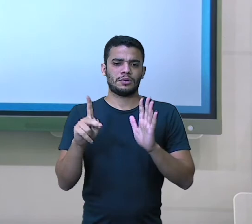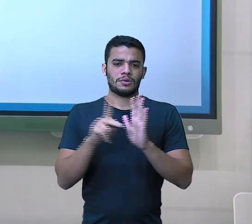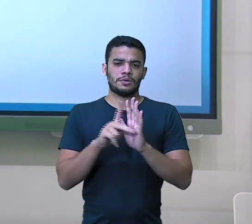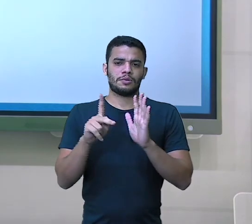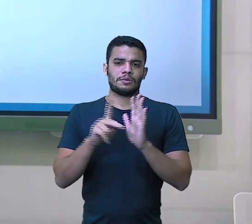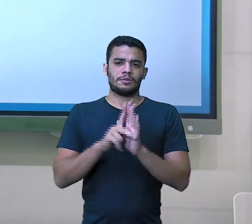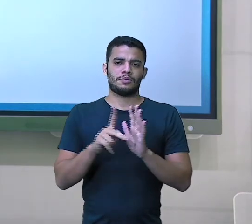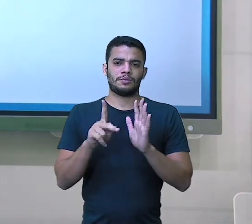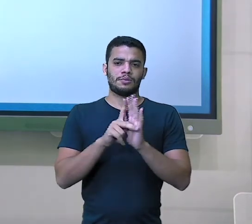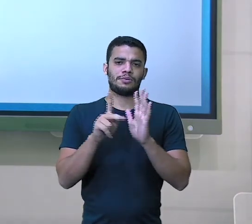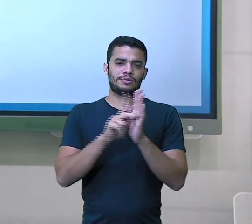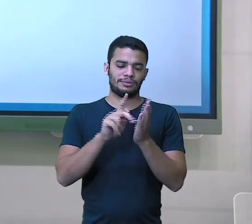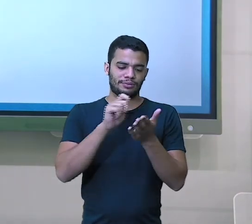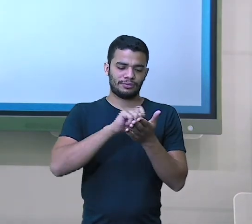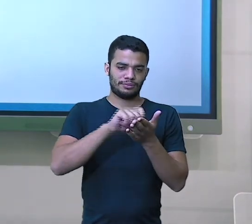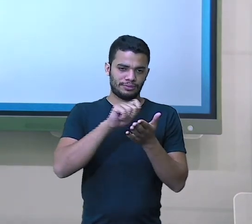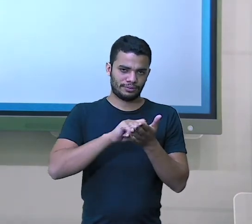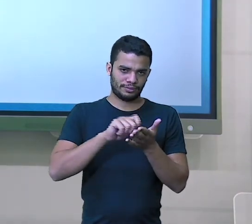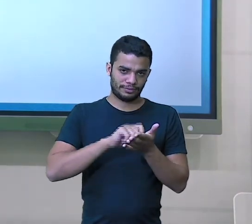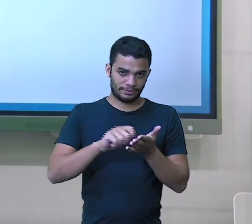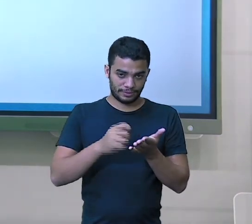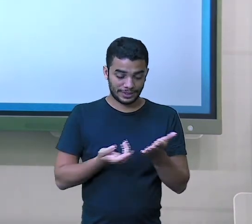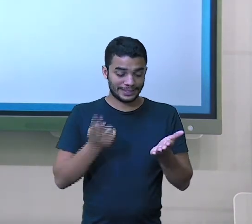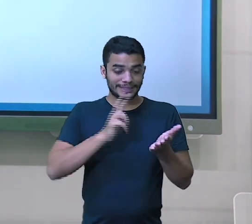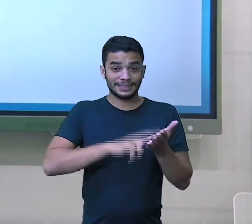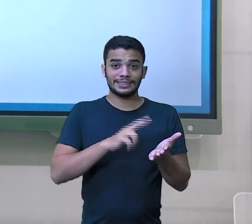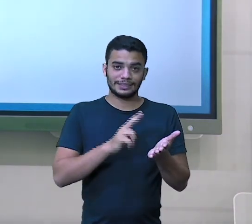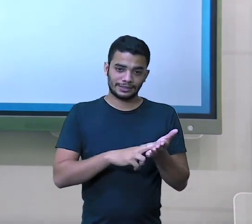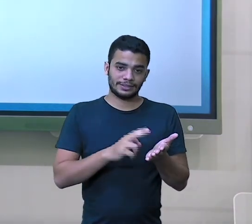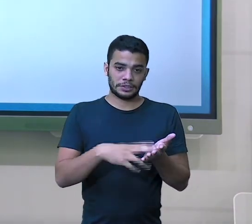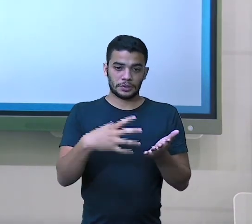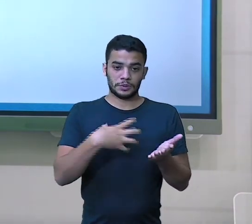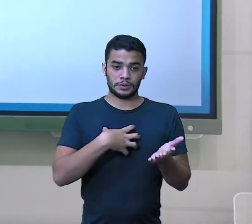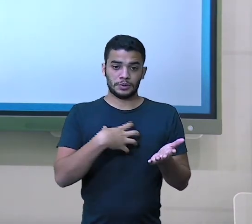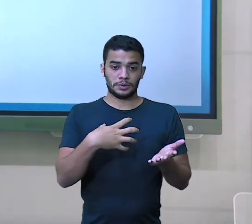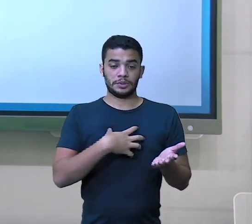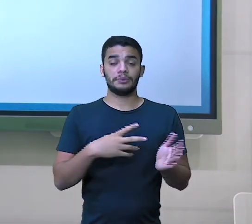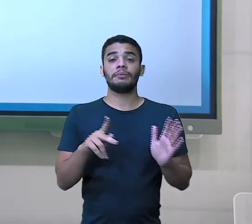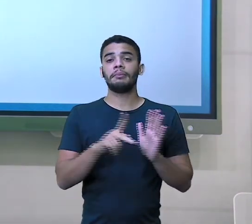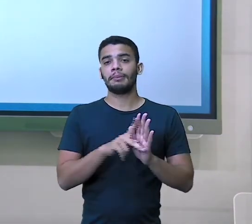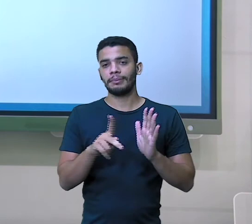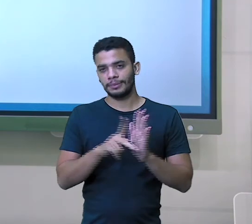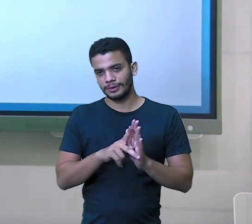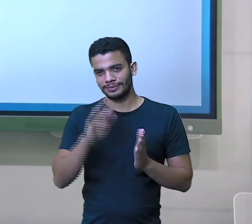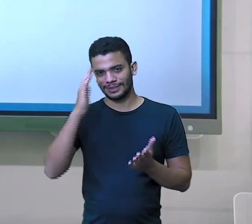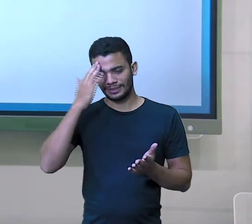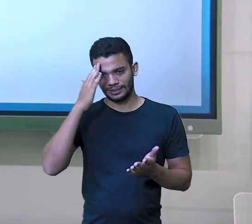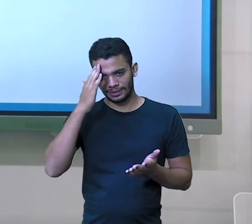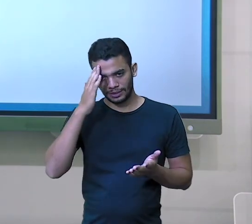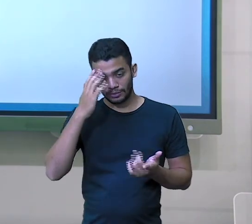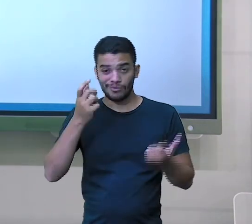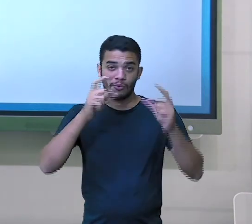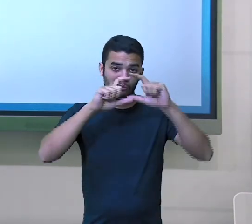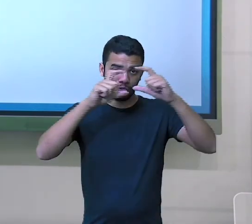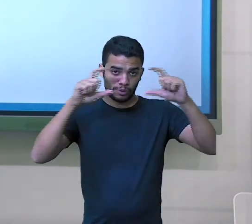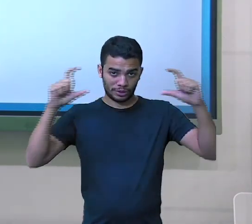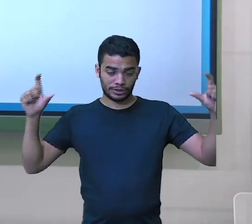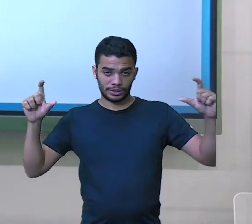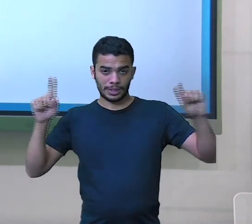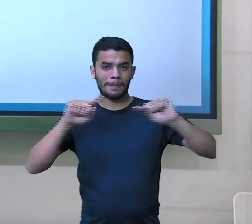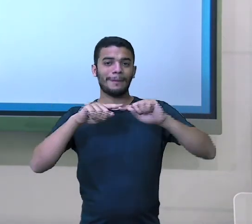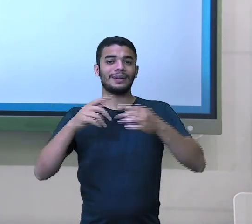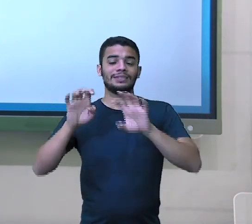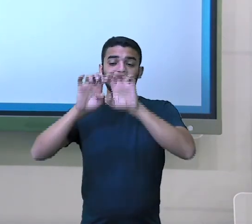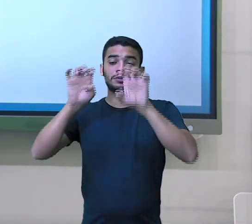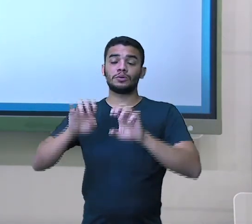que seja, ele obedece os quesitos de uma carta. Então aqui, por mais que tenhamos uma tirinha, nós